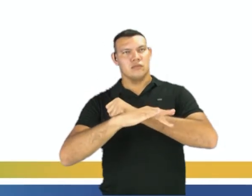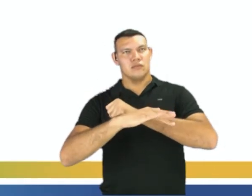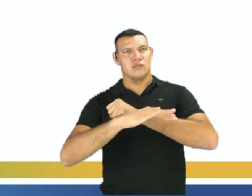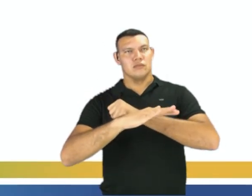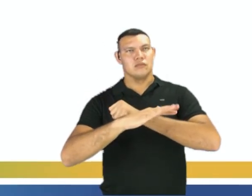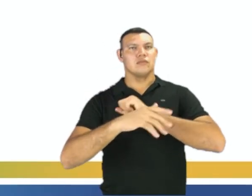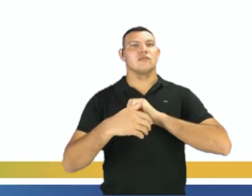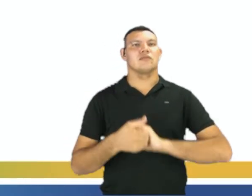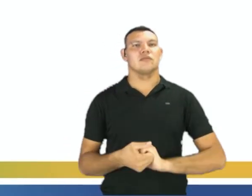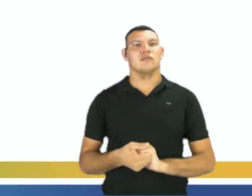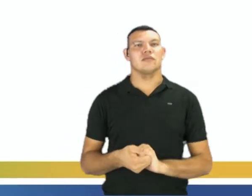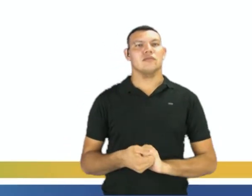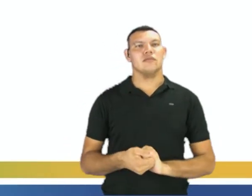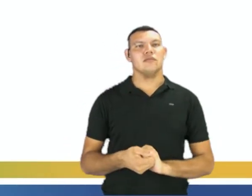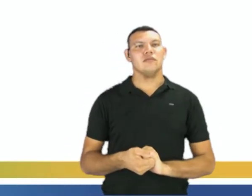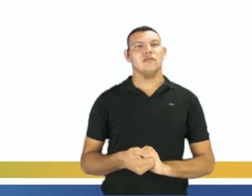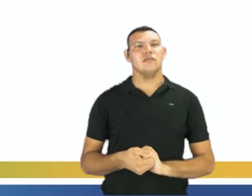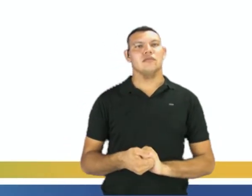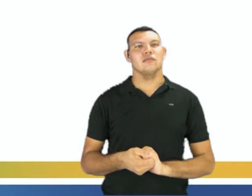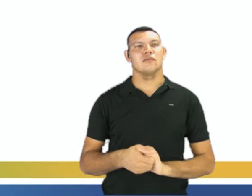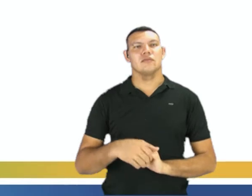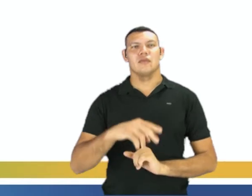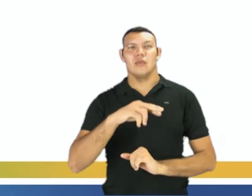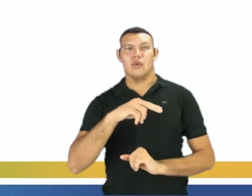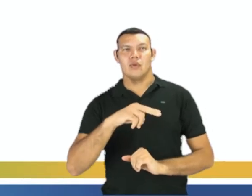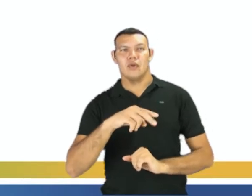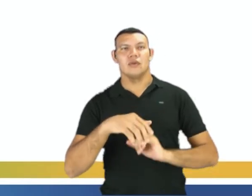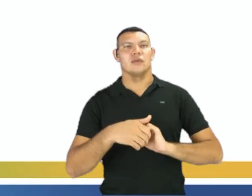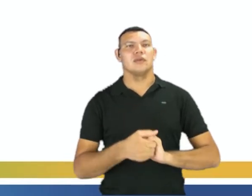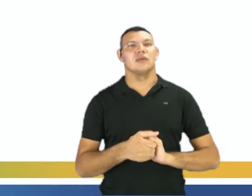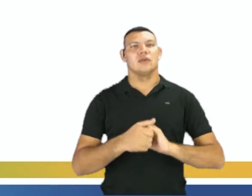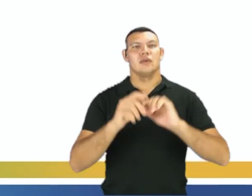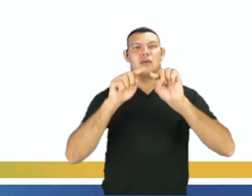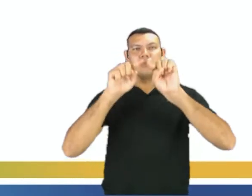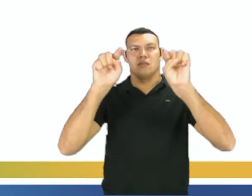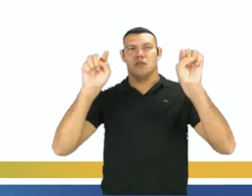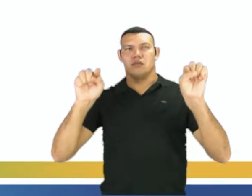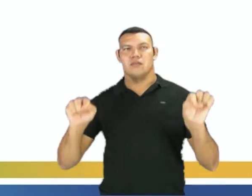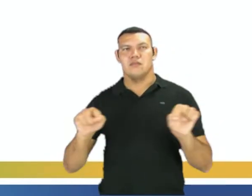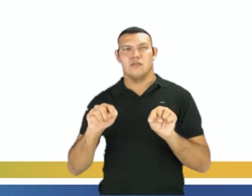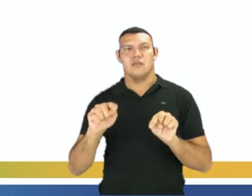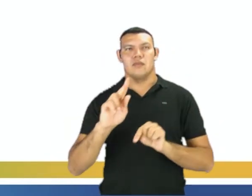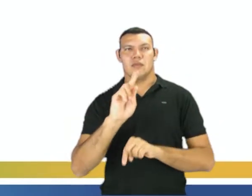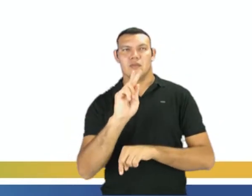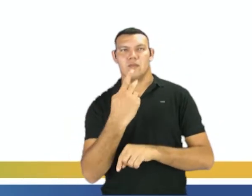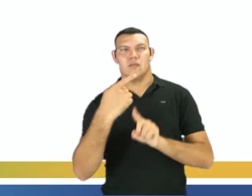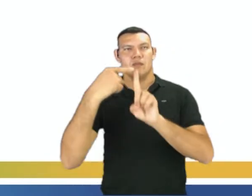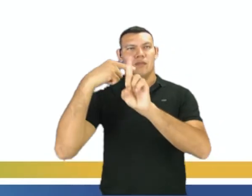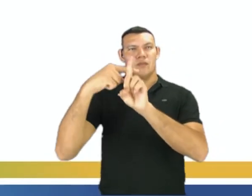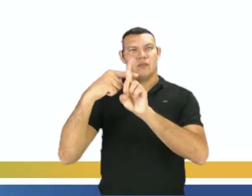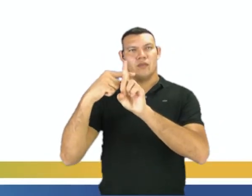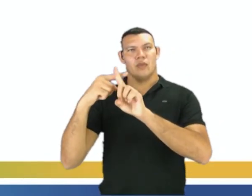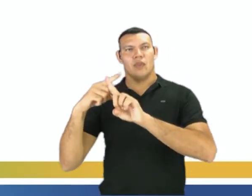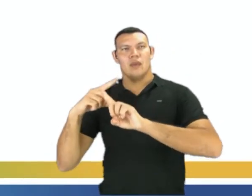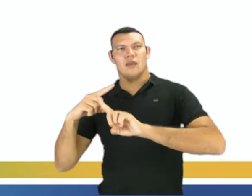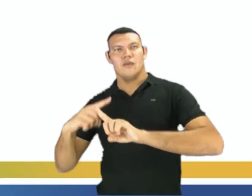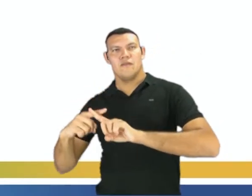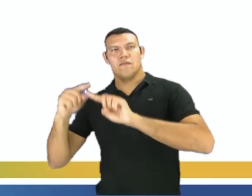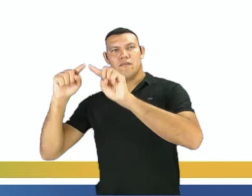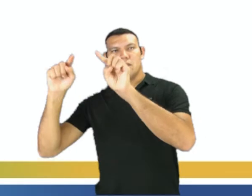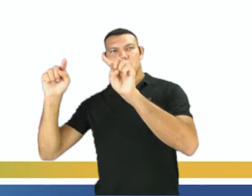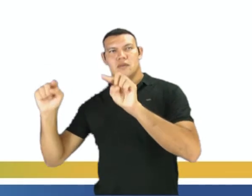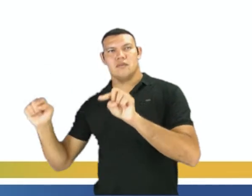Então, nós temos aqui, ó, produto dividido pelo reagente. Lembrando, a água no